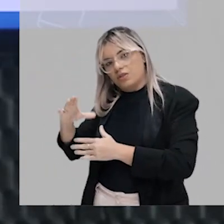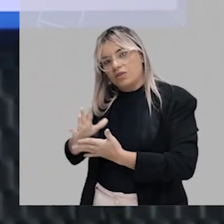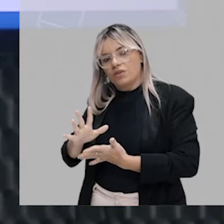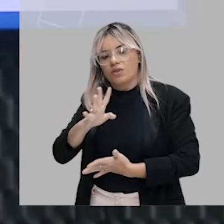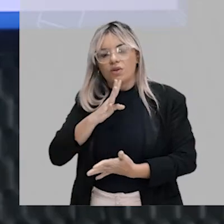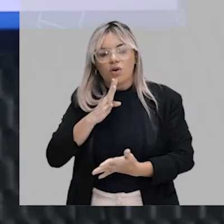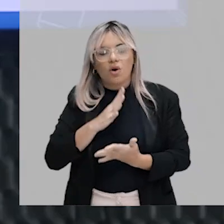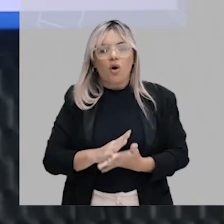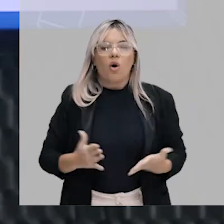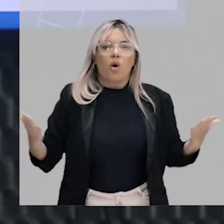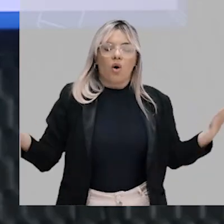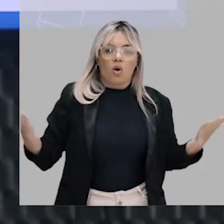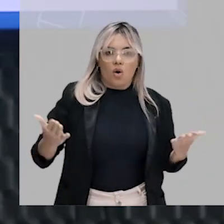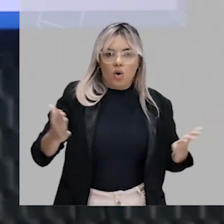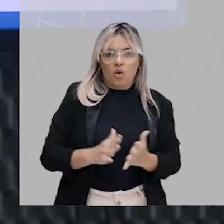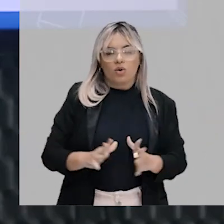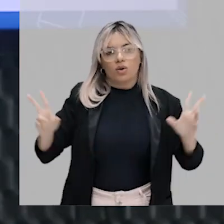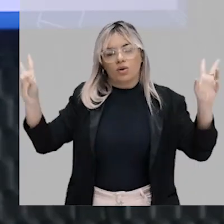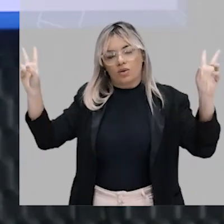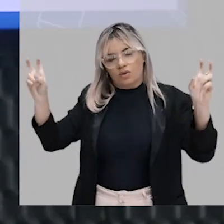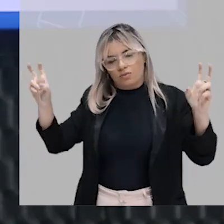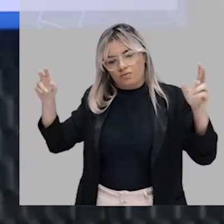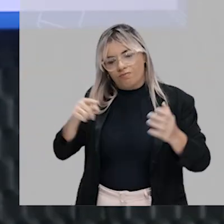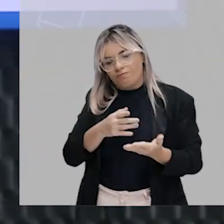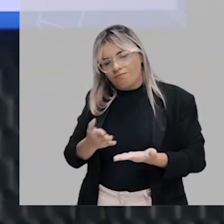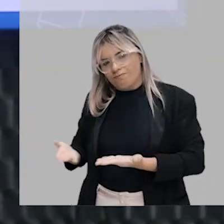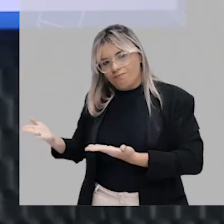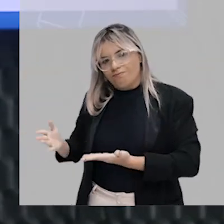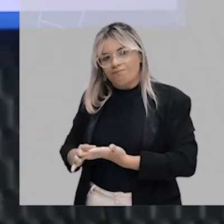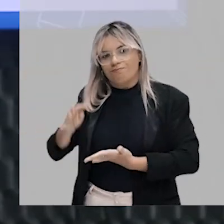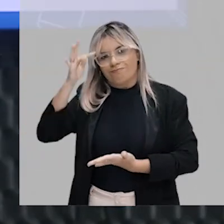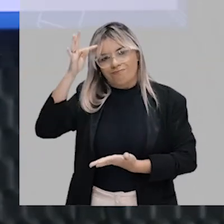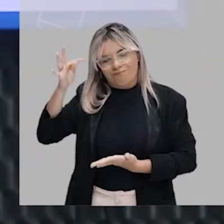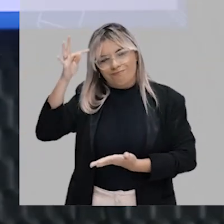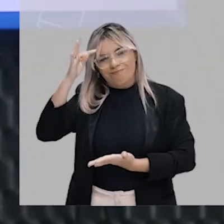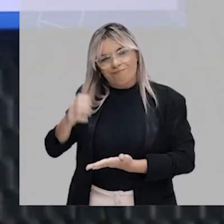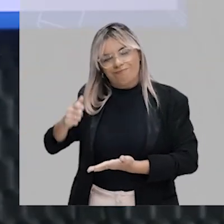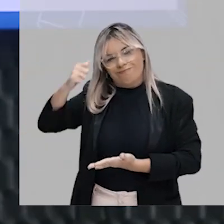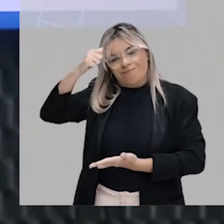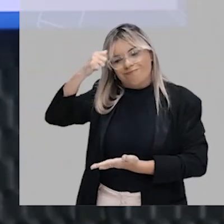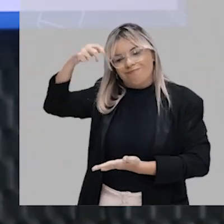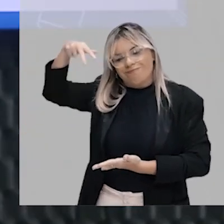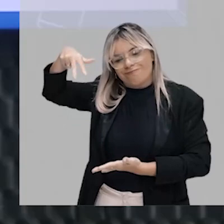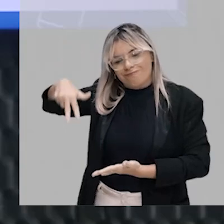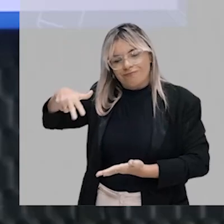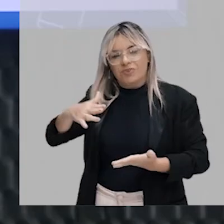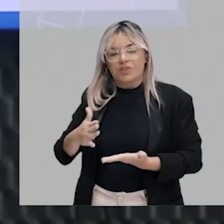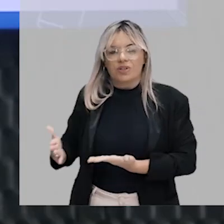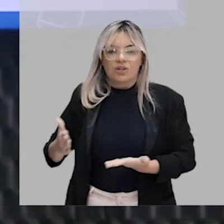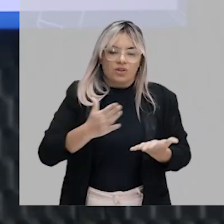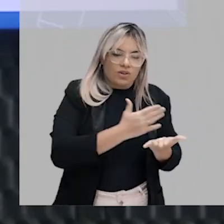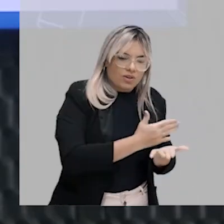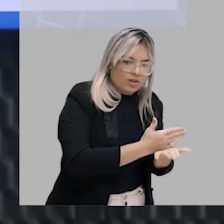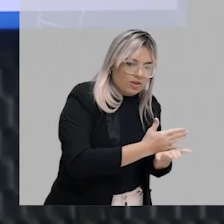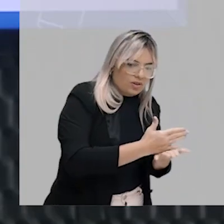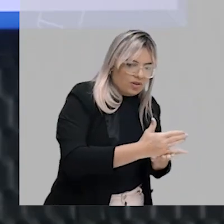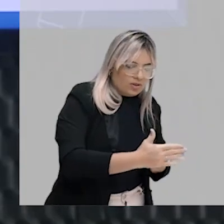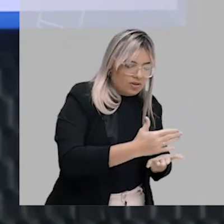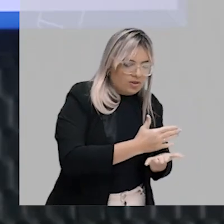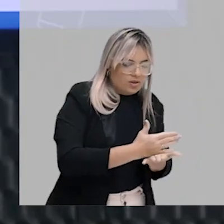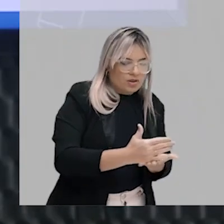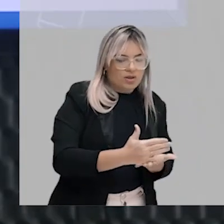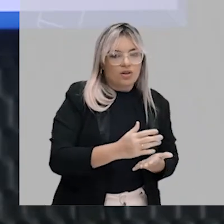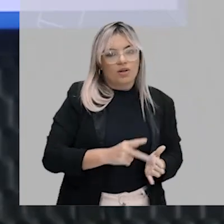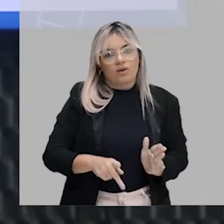aula hoje é para tratar exclusivamente sobre a teoria dele. E a gente começa a falar do Comte a partir da sua